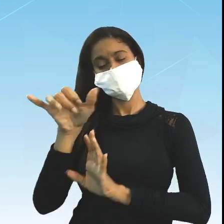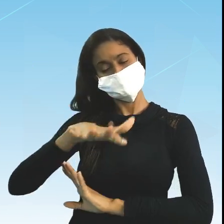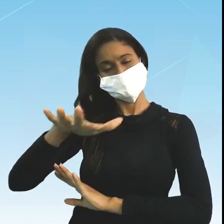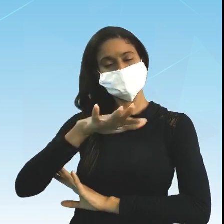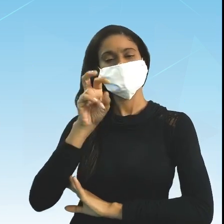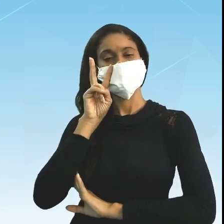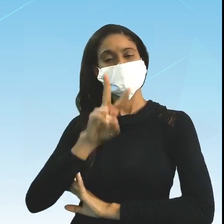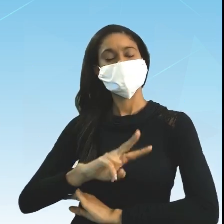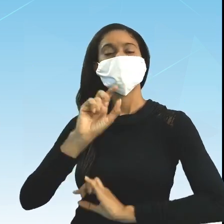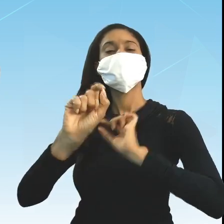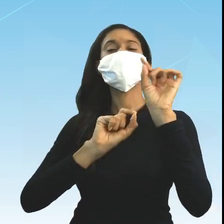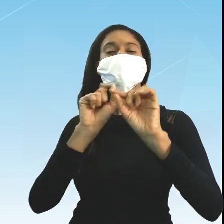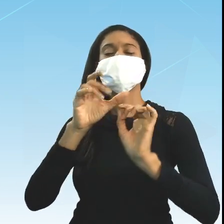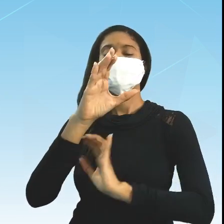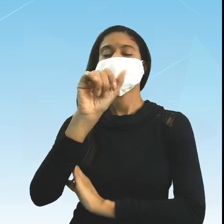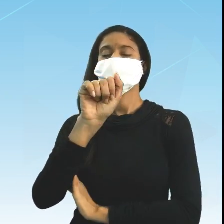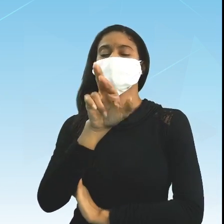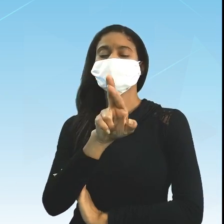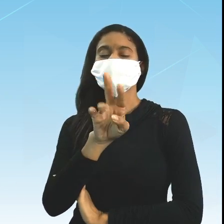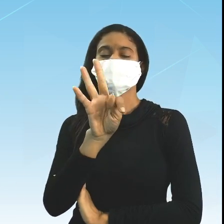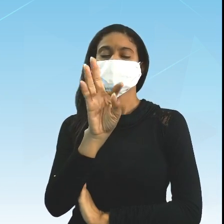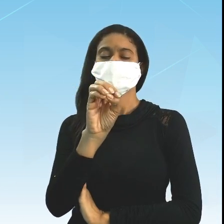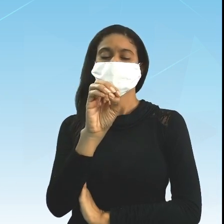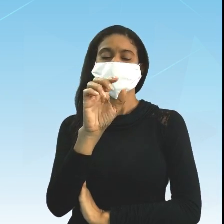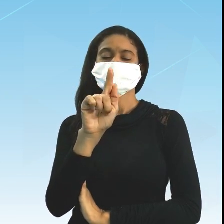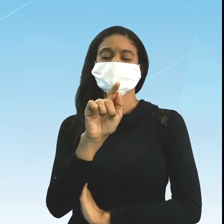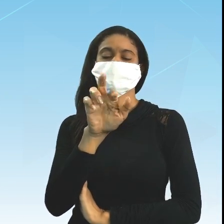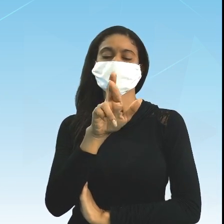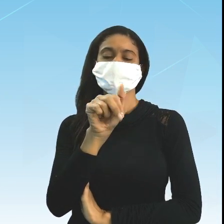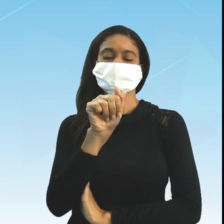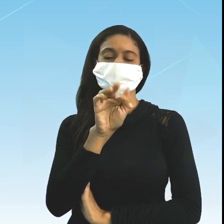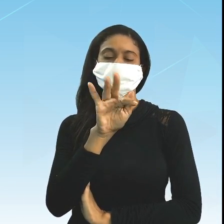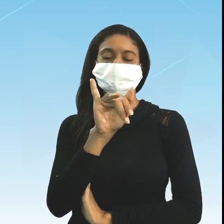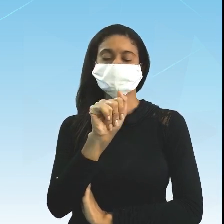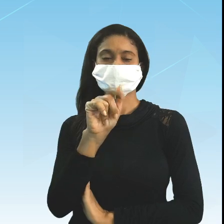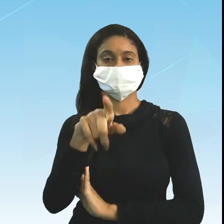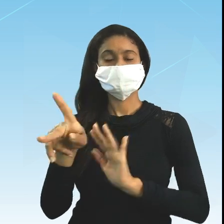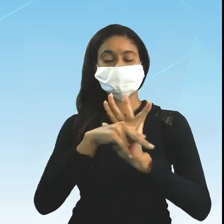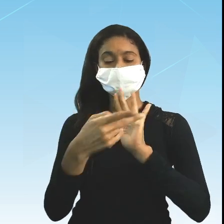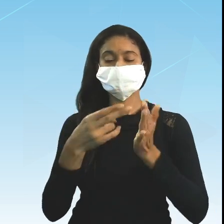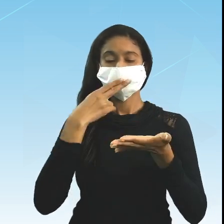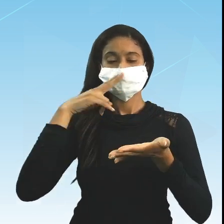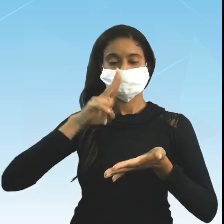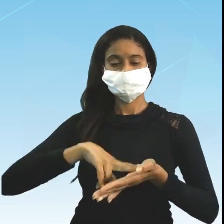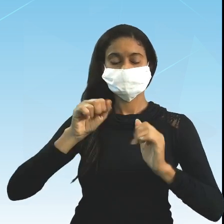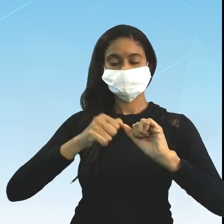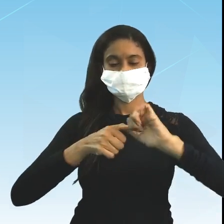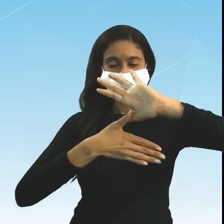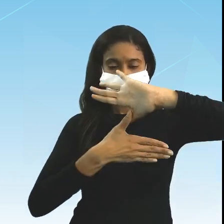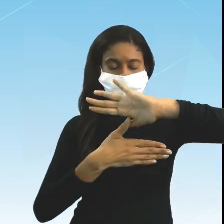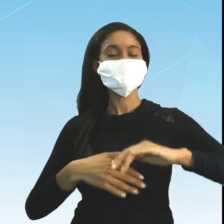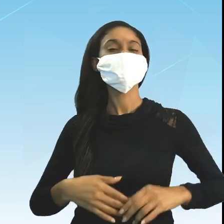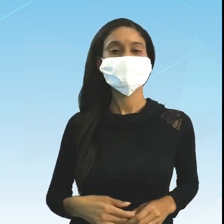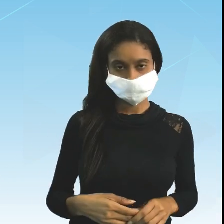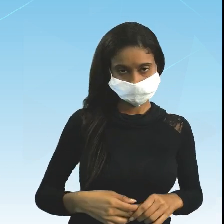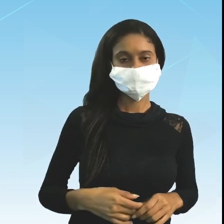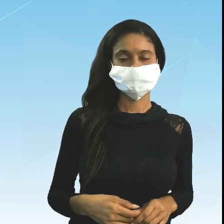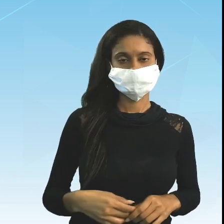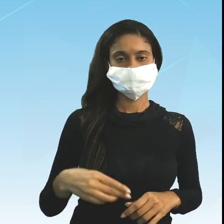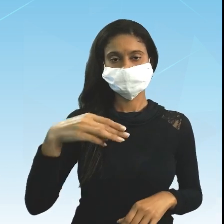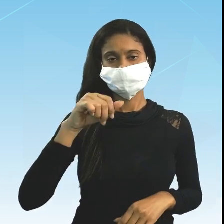da cartografia, carta de mapas, tá certo, meus amores? Então, todas elas